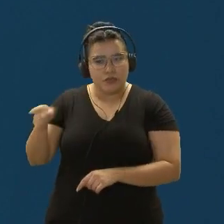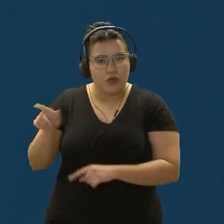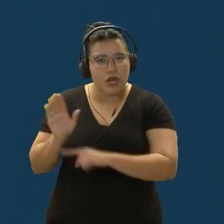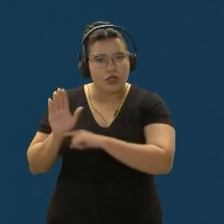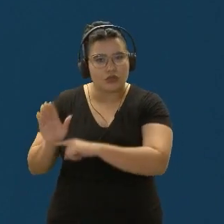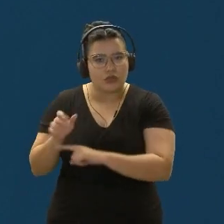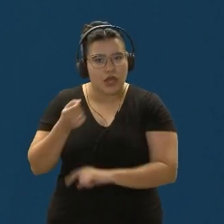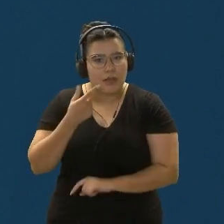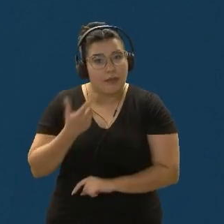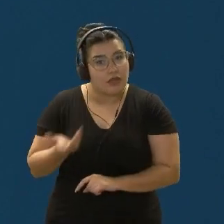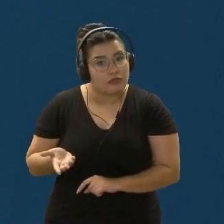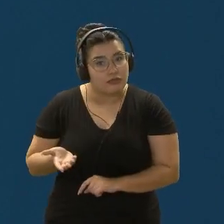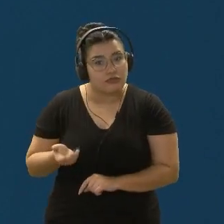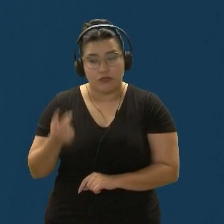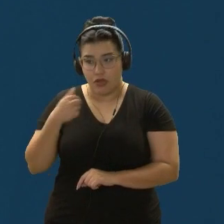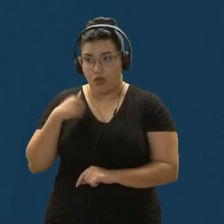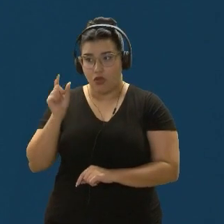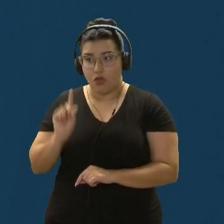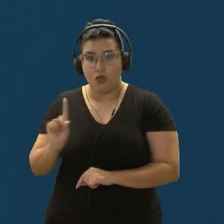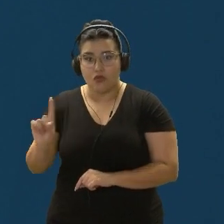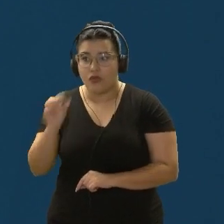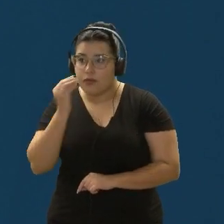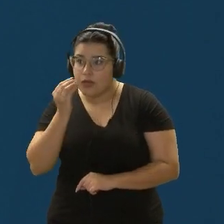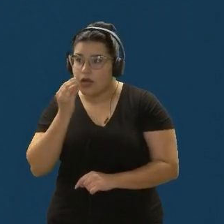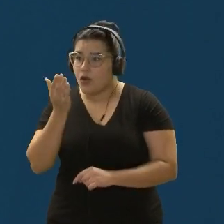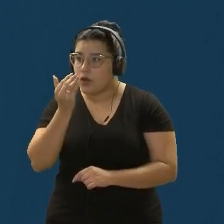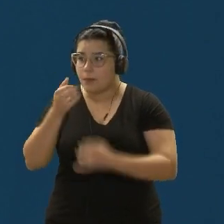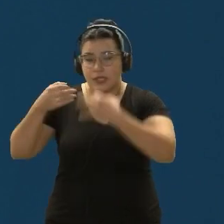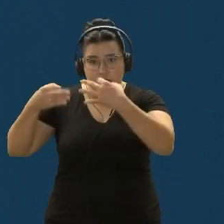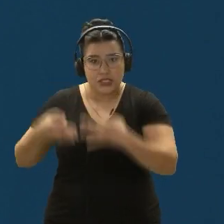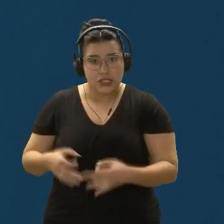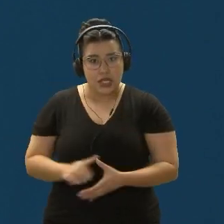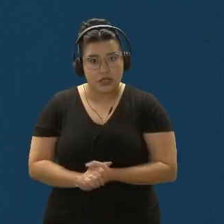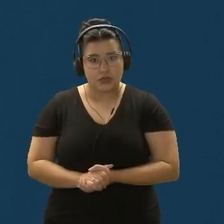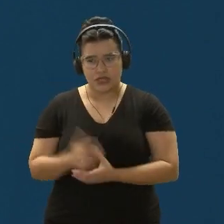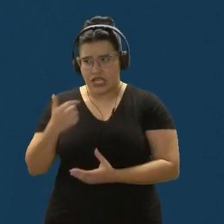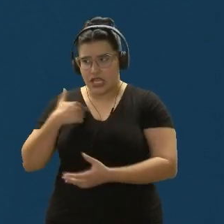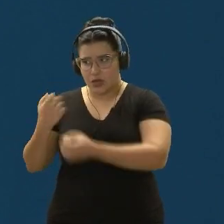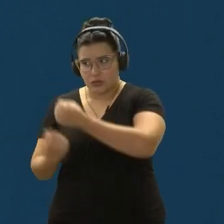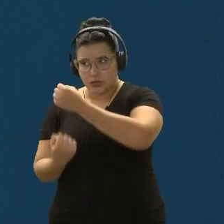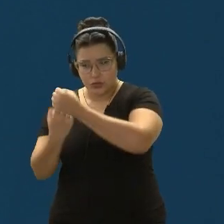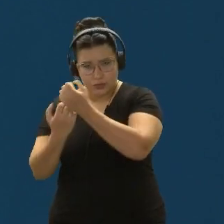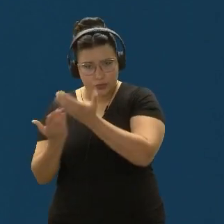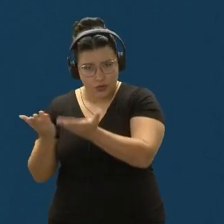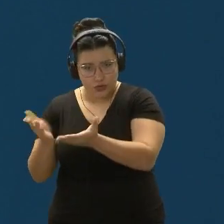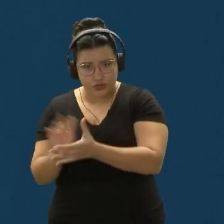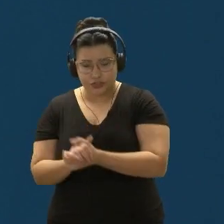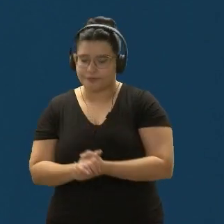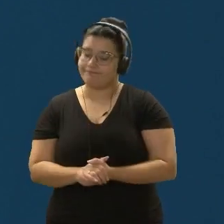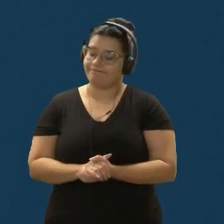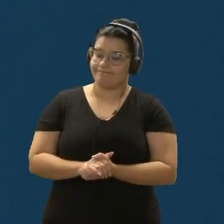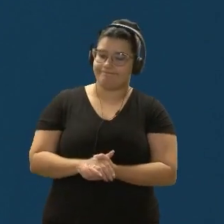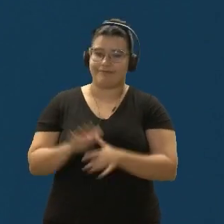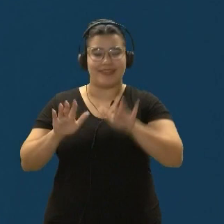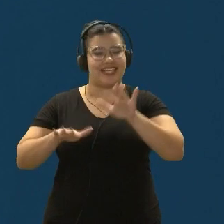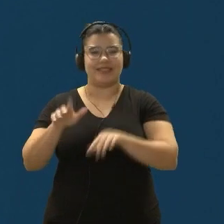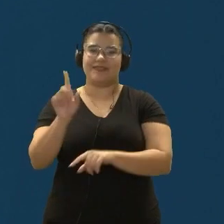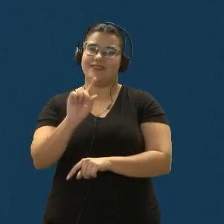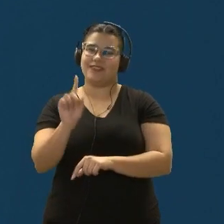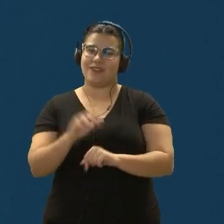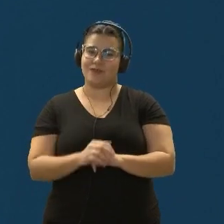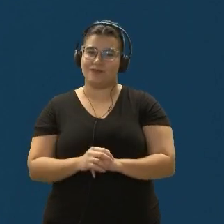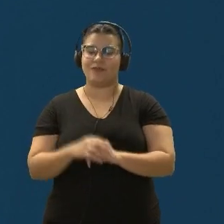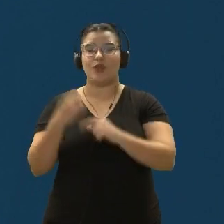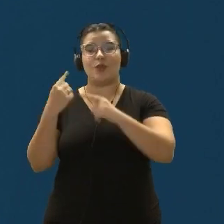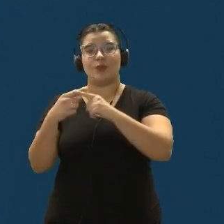medicamento? Eu fui lá ajudá-lo a melhorar a nutrição? Eu dei esse suporte para ele? Talvez não. E o suporte